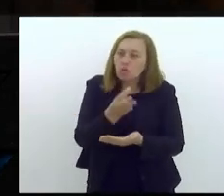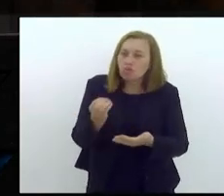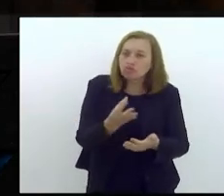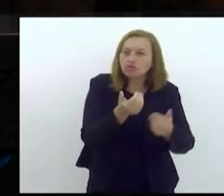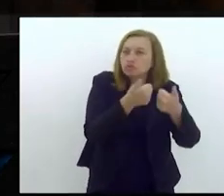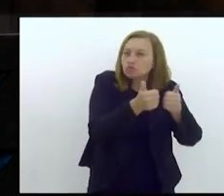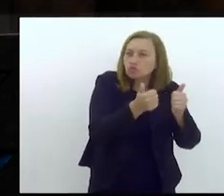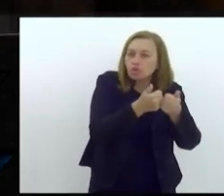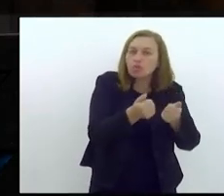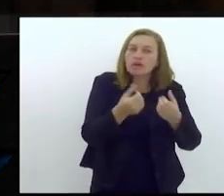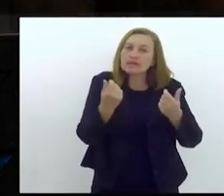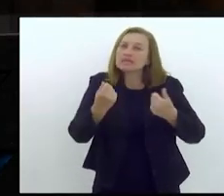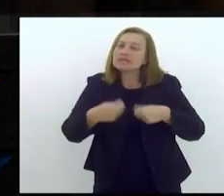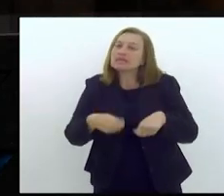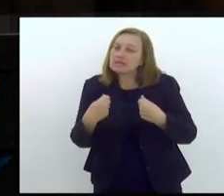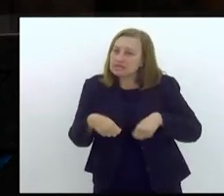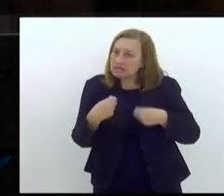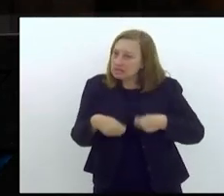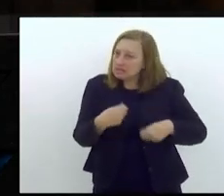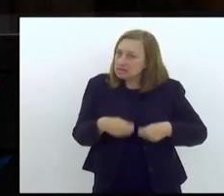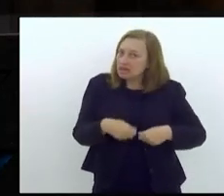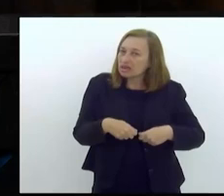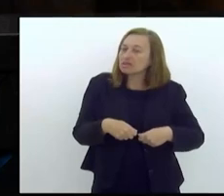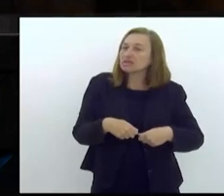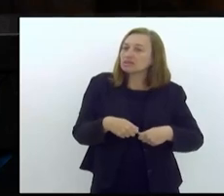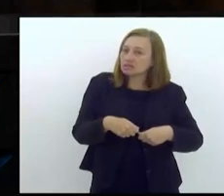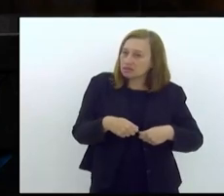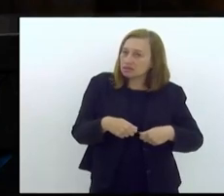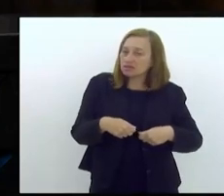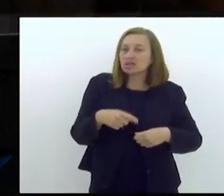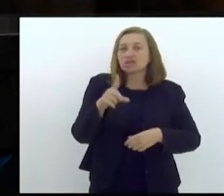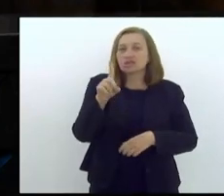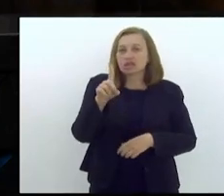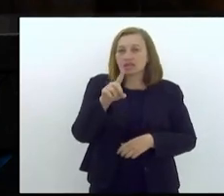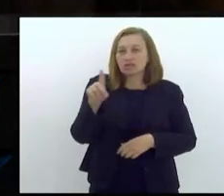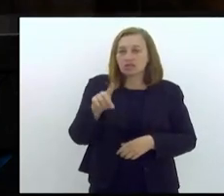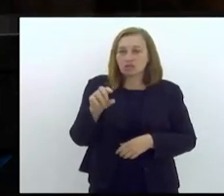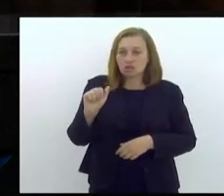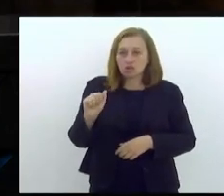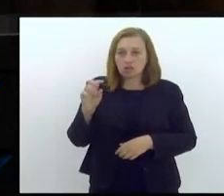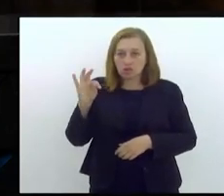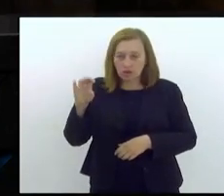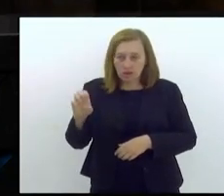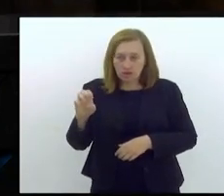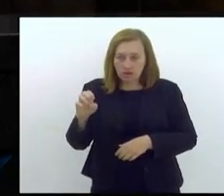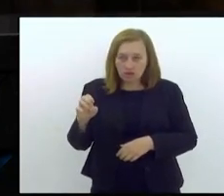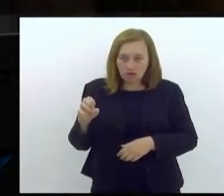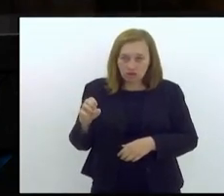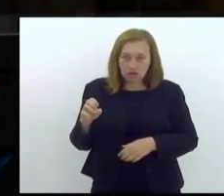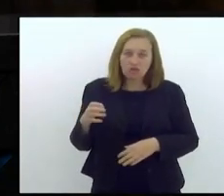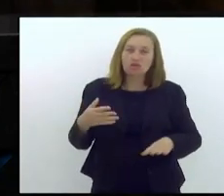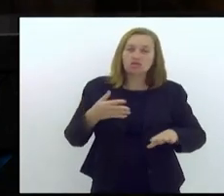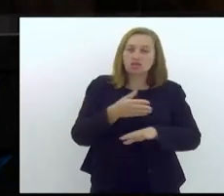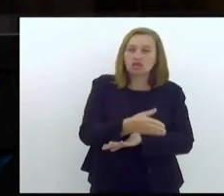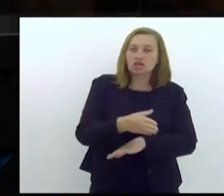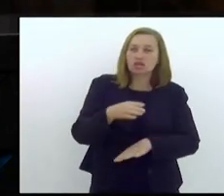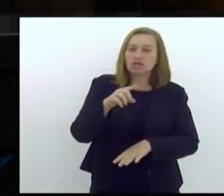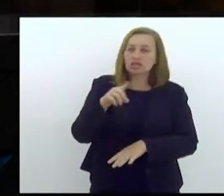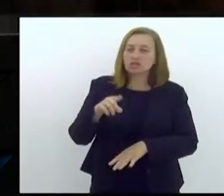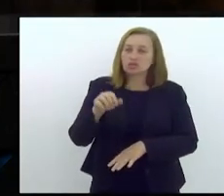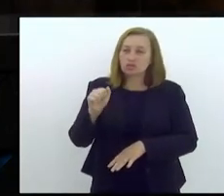necessidade imperiosa da circulação da Zona Oeste para zona sul da nossa cidade